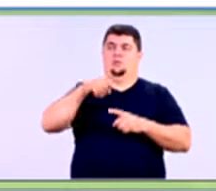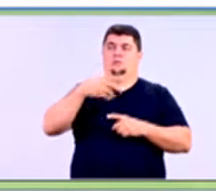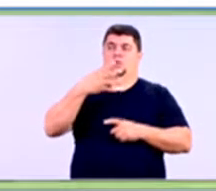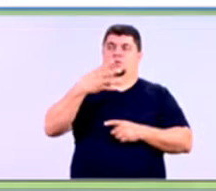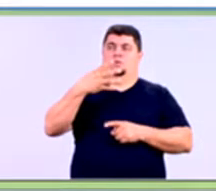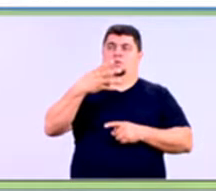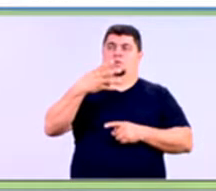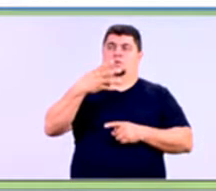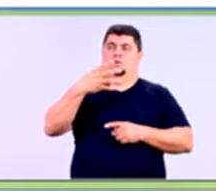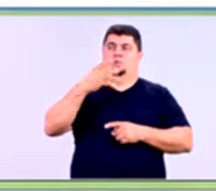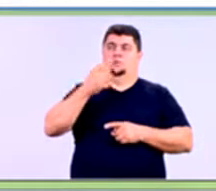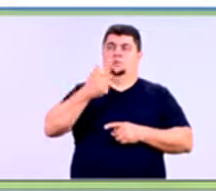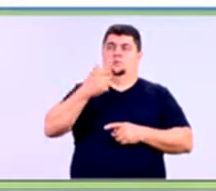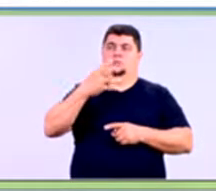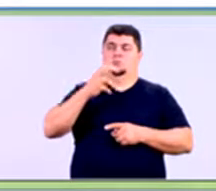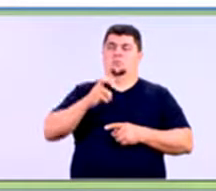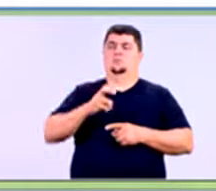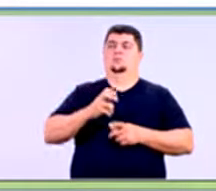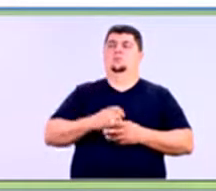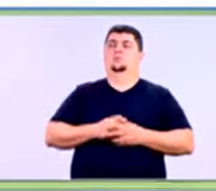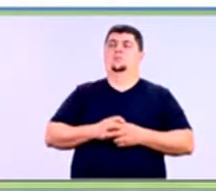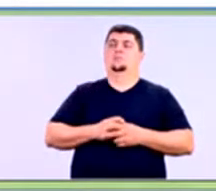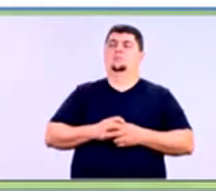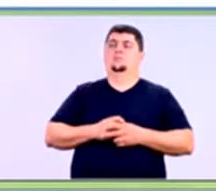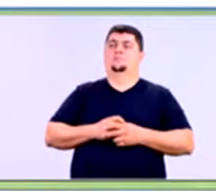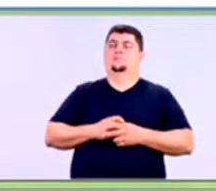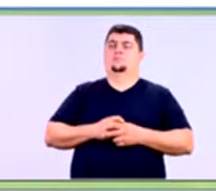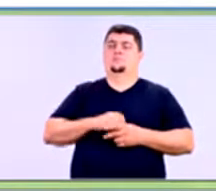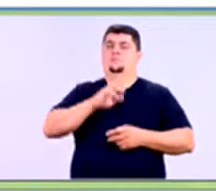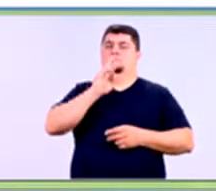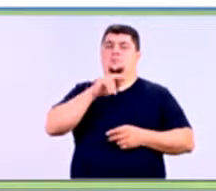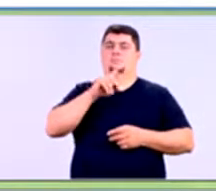0,45, que vai gerar nesse valor. Tá?